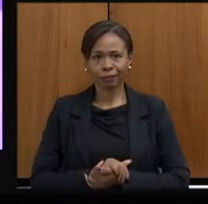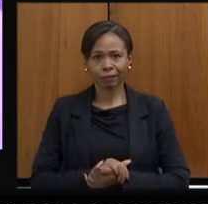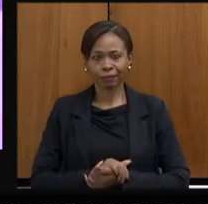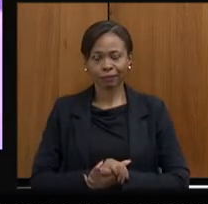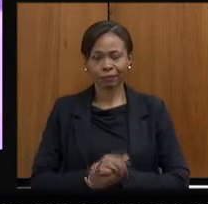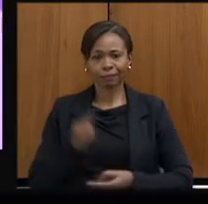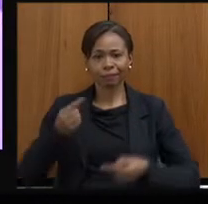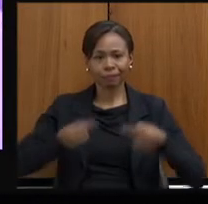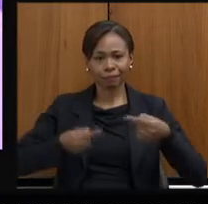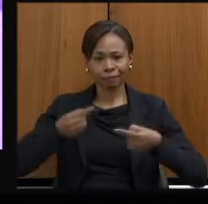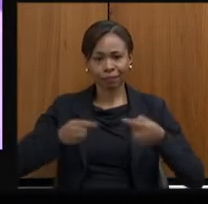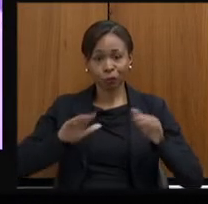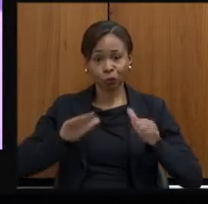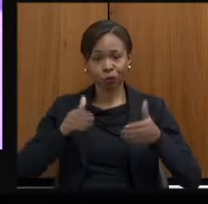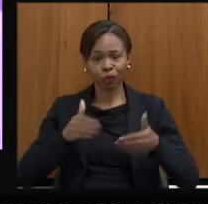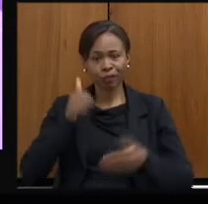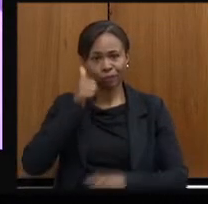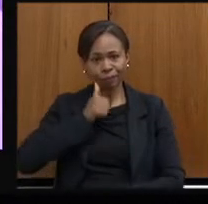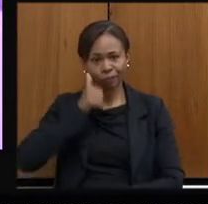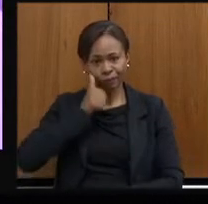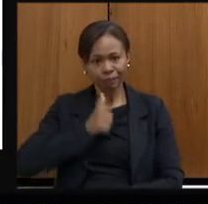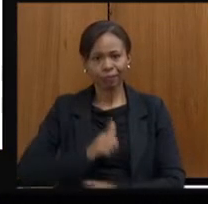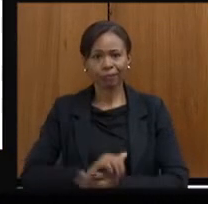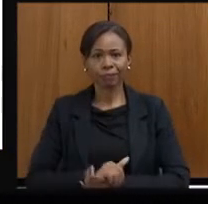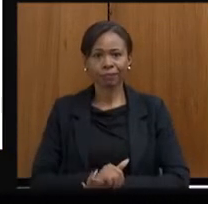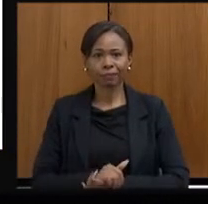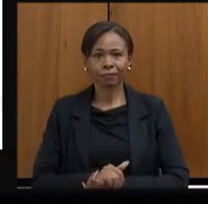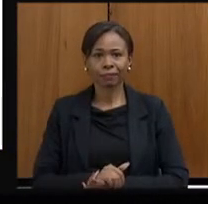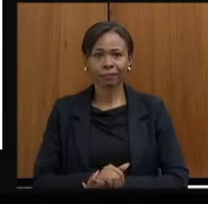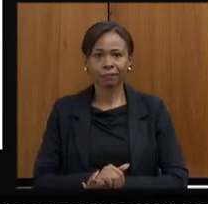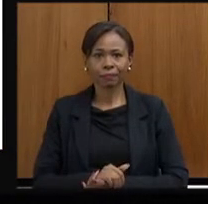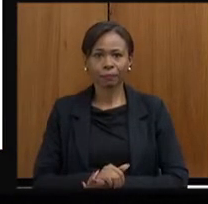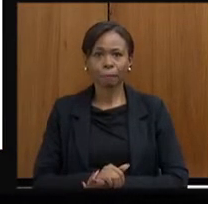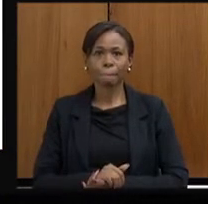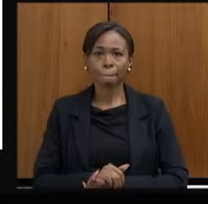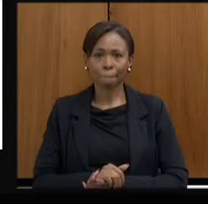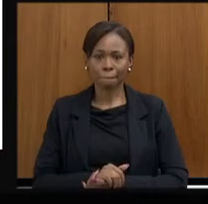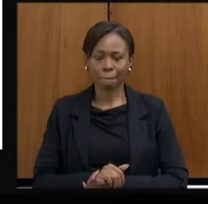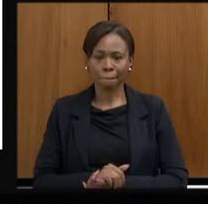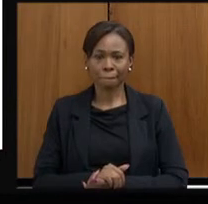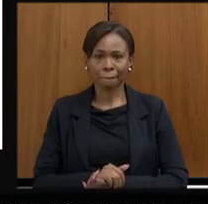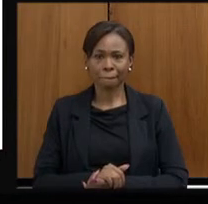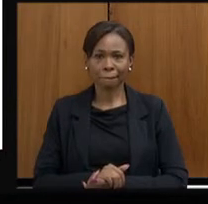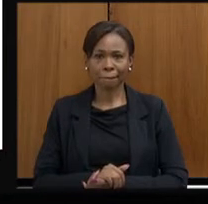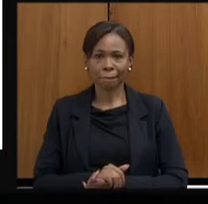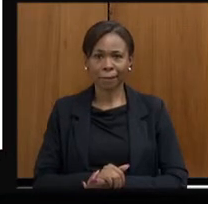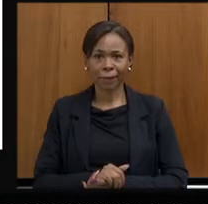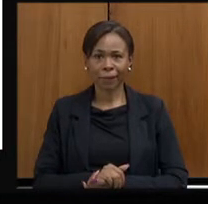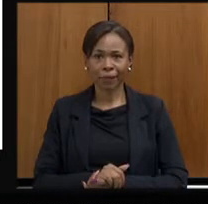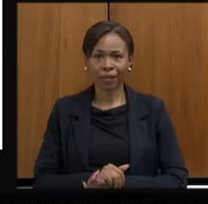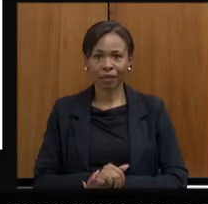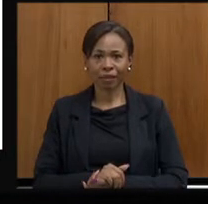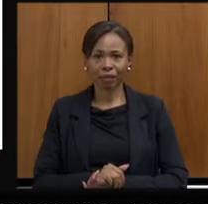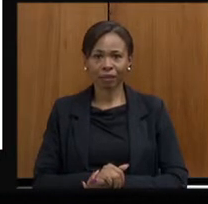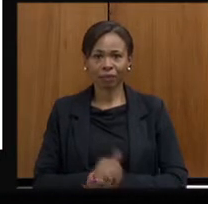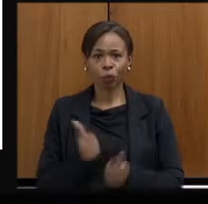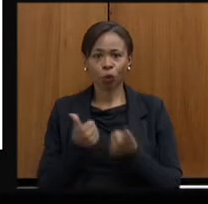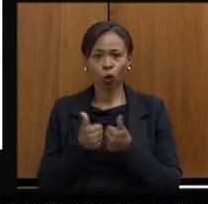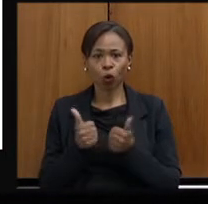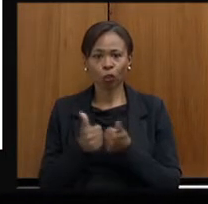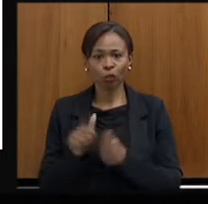Política para as mulheres. Por favor. Eu gostaria... Olá, tudo bom, deputado? O ônibus